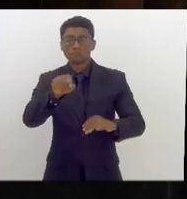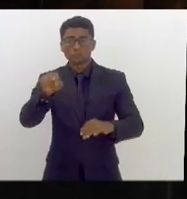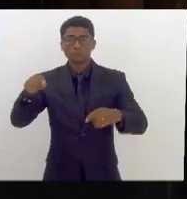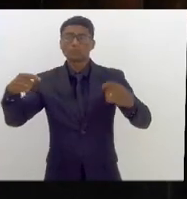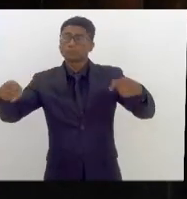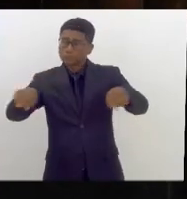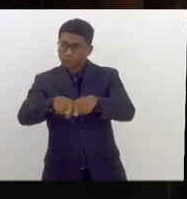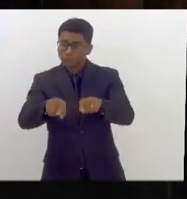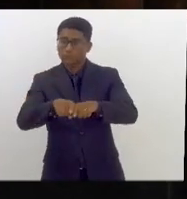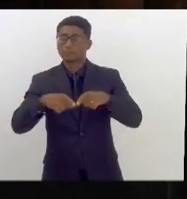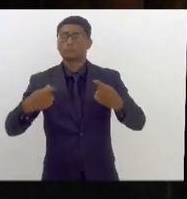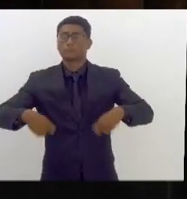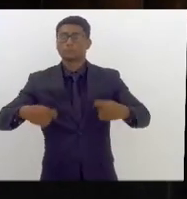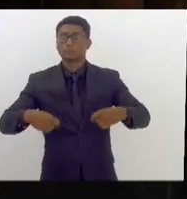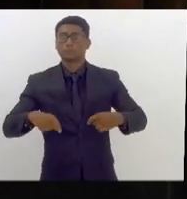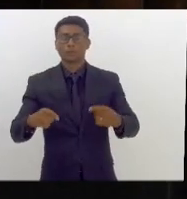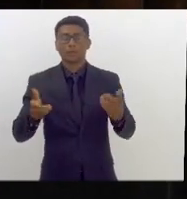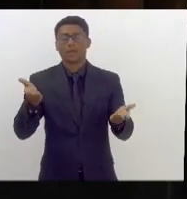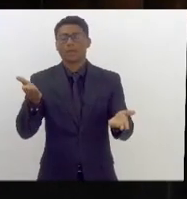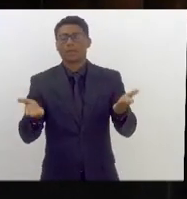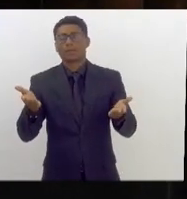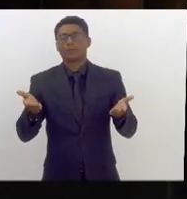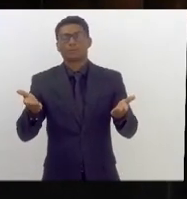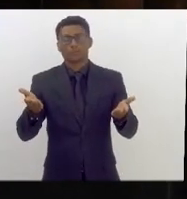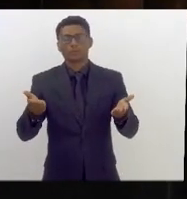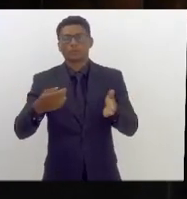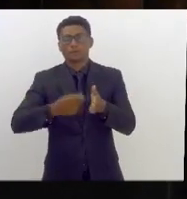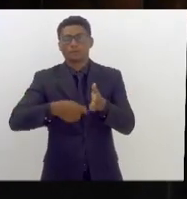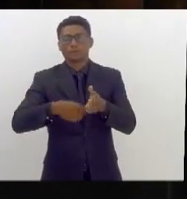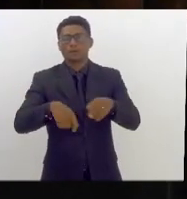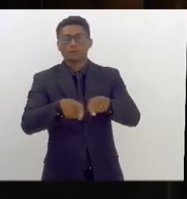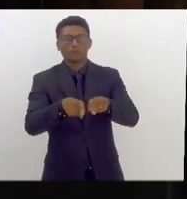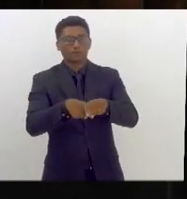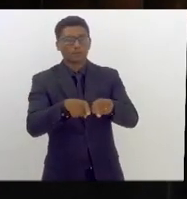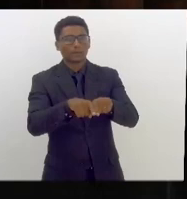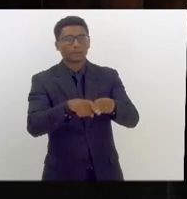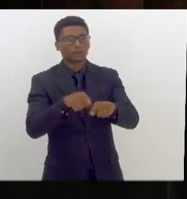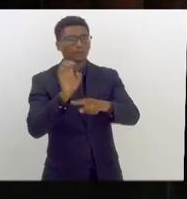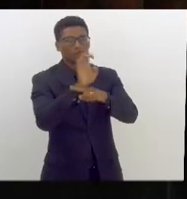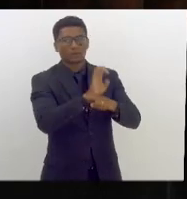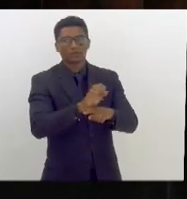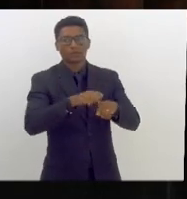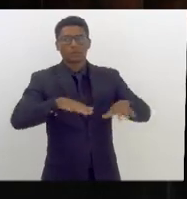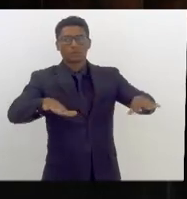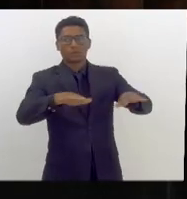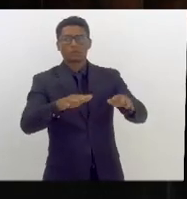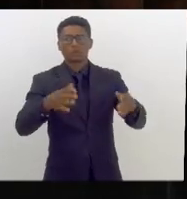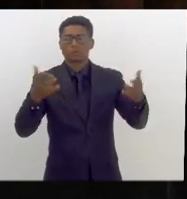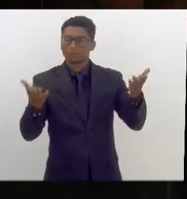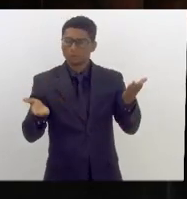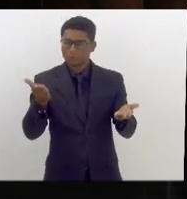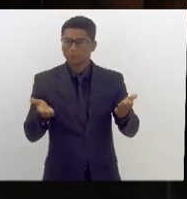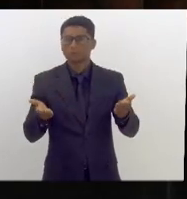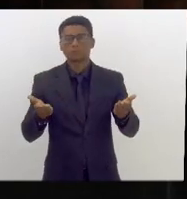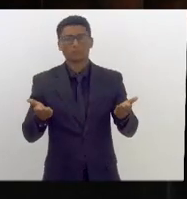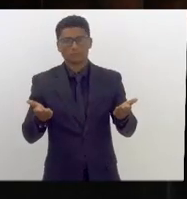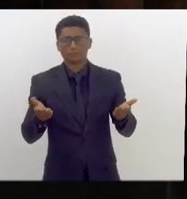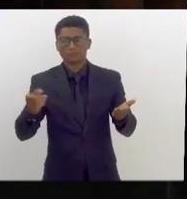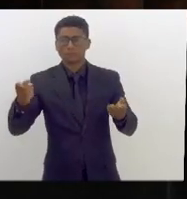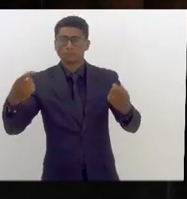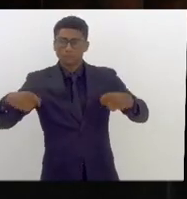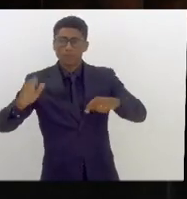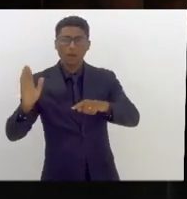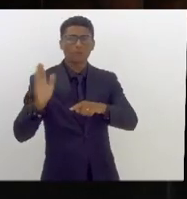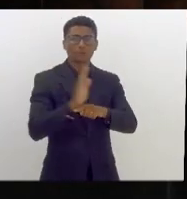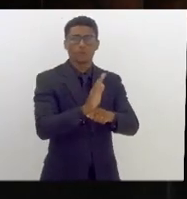oferecer equilíbrio fiscal e estabilidade para os estados. Então, quero aqui me somar às falas que já vieram